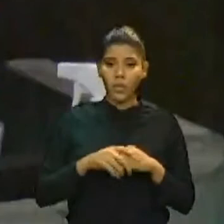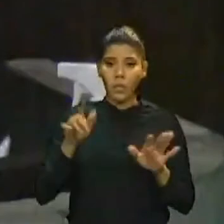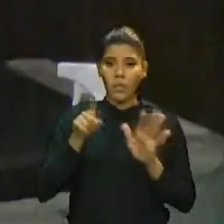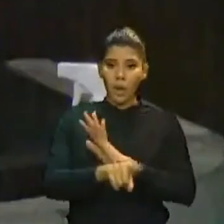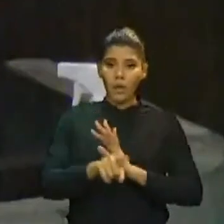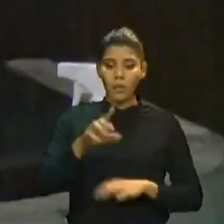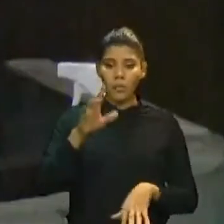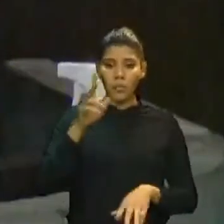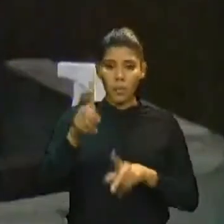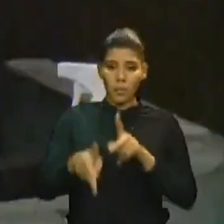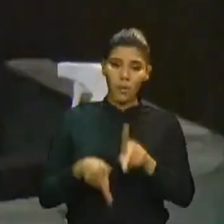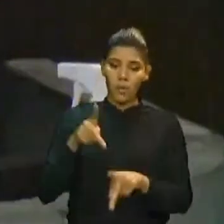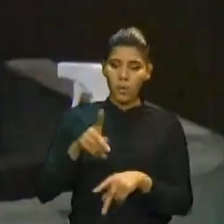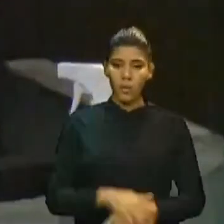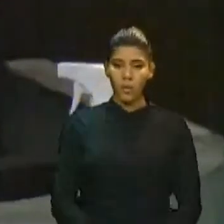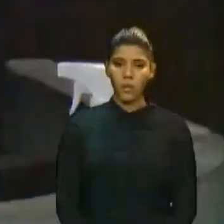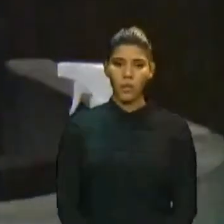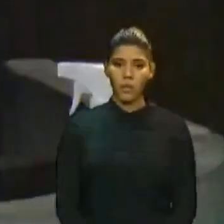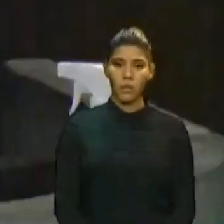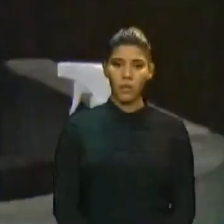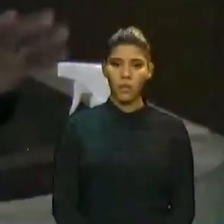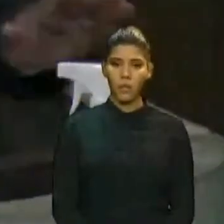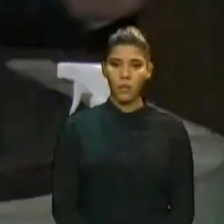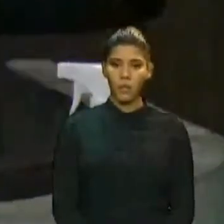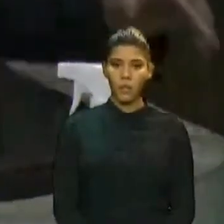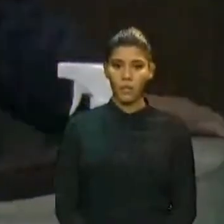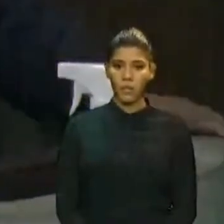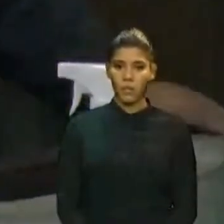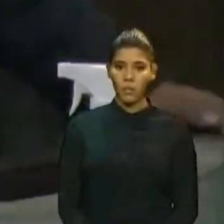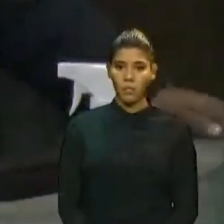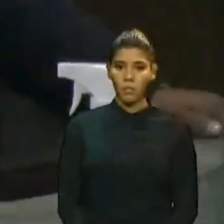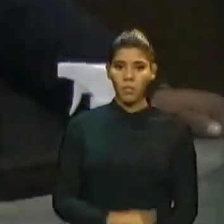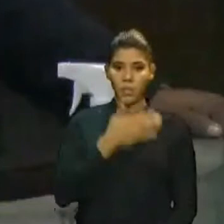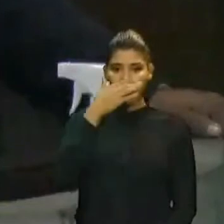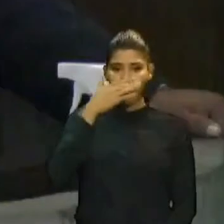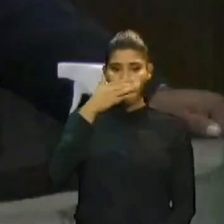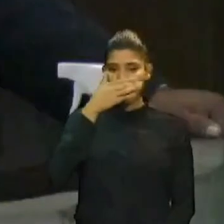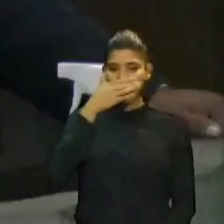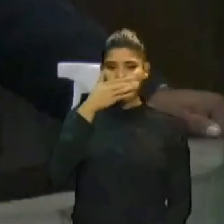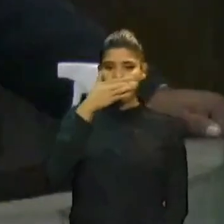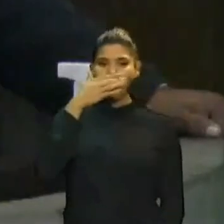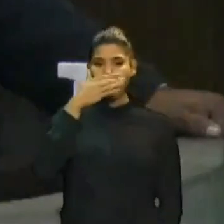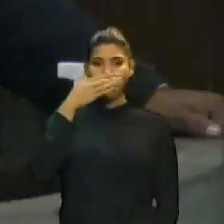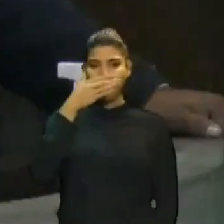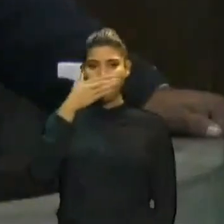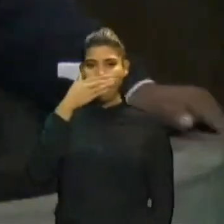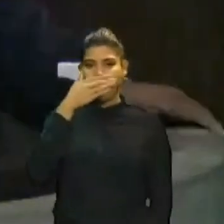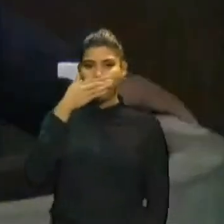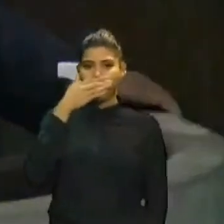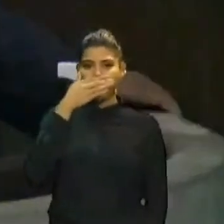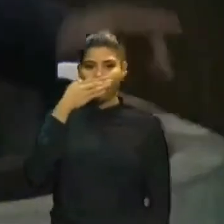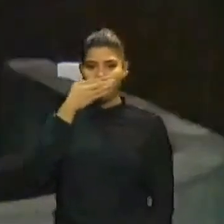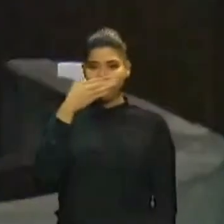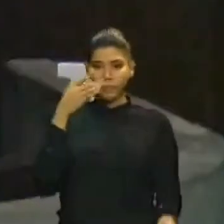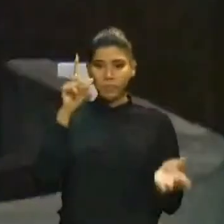população. Vamos perguntar para a população. Qual o local de mais difícil provimento? É o policial